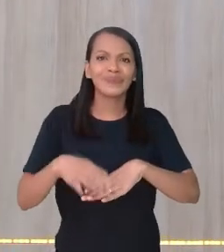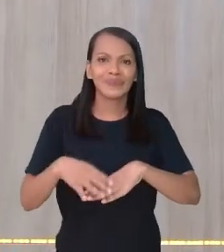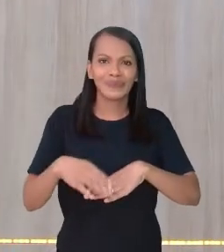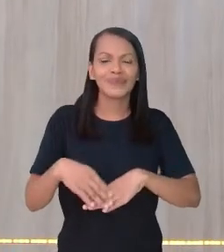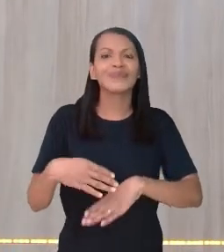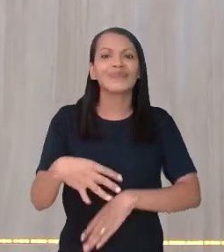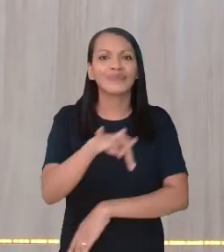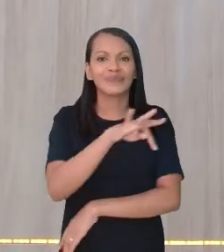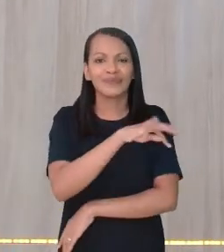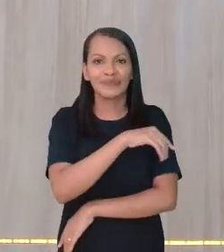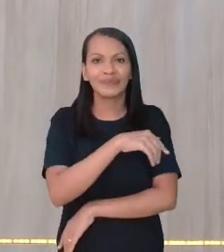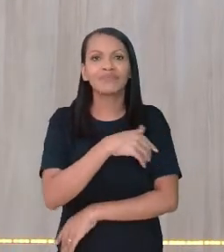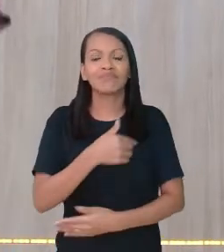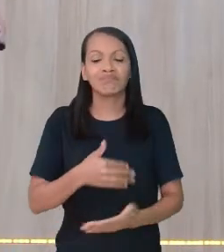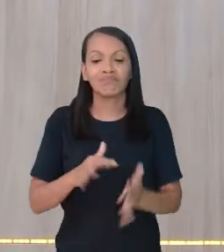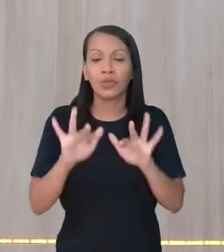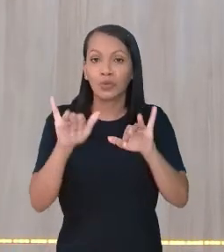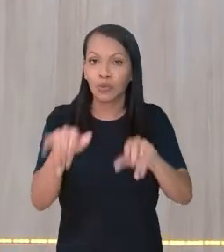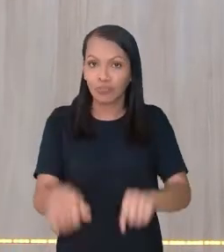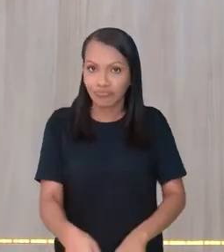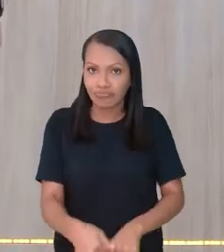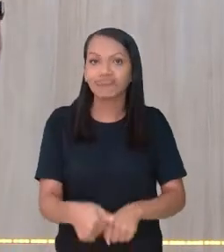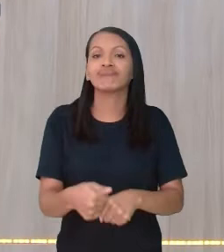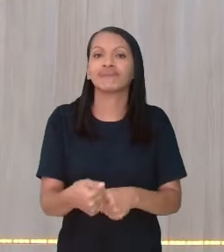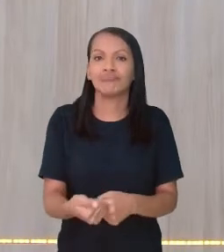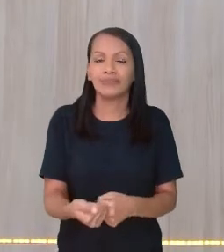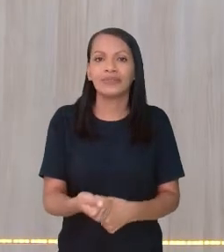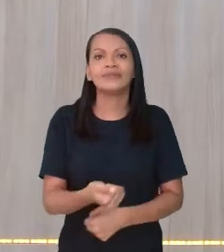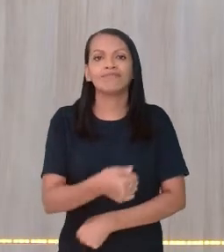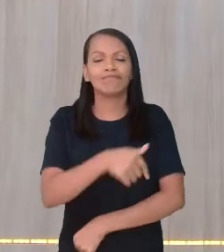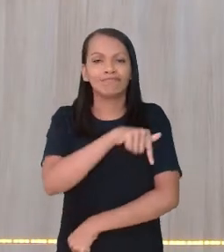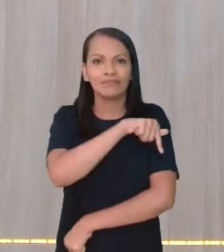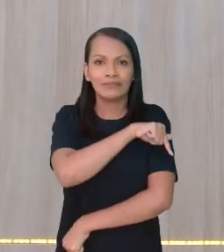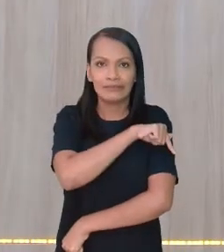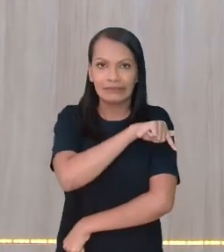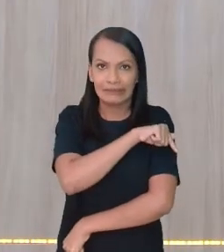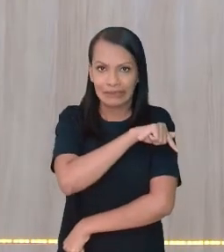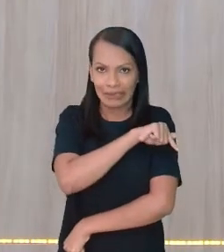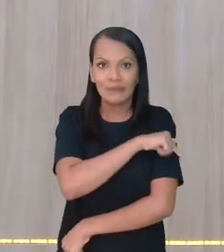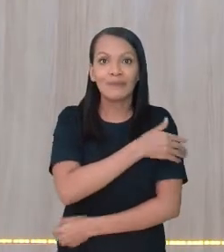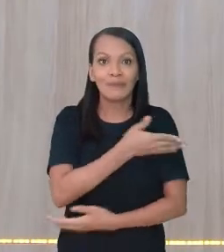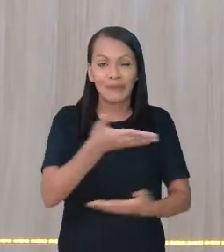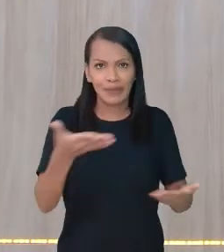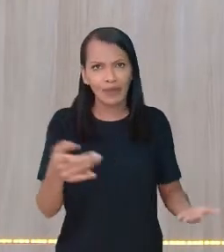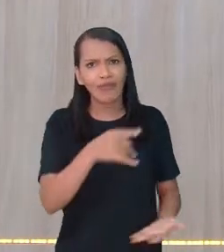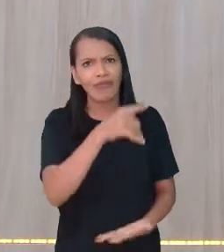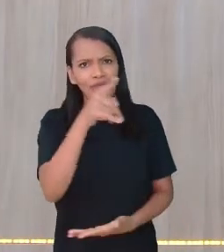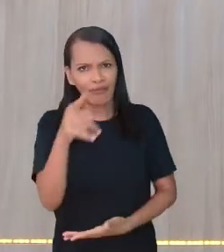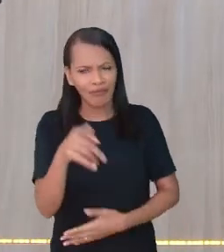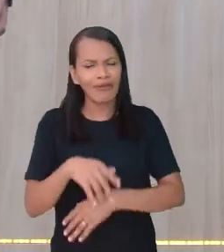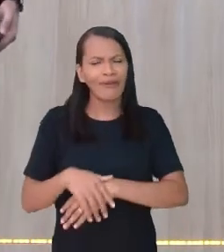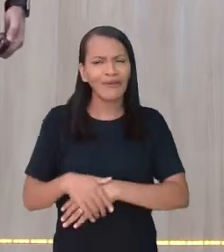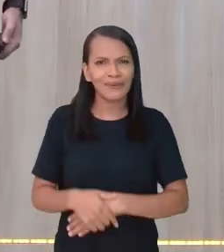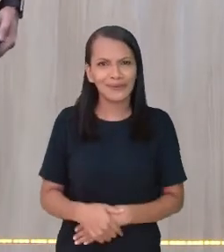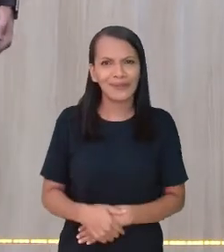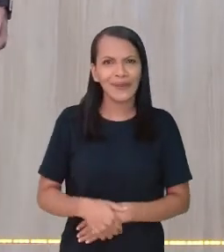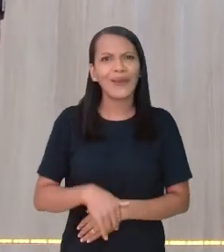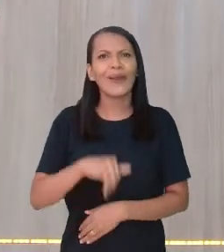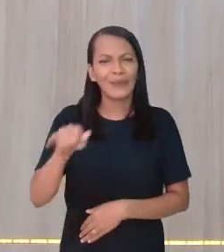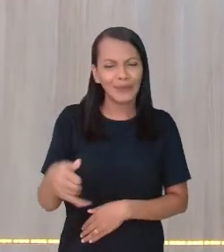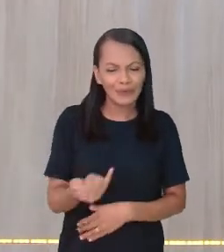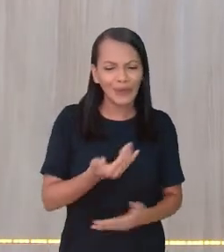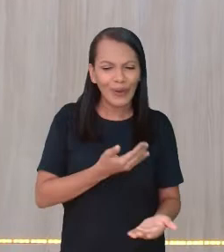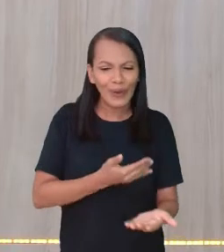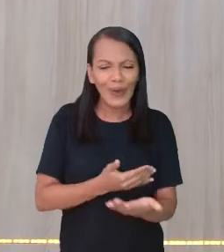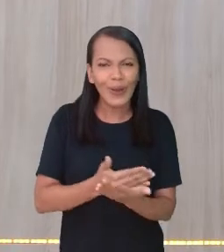as turmas aí dos anos finais, a galerinha aí do 7º ano, né? Vocês têm uma vantagem, né? Pô, as aulas